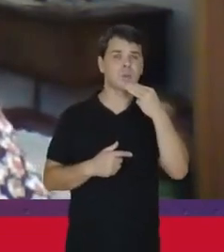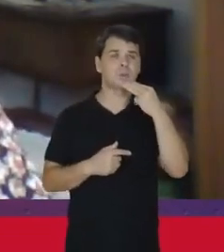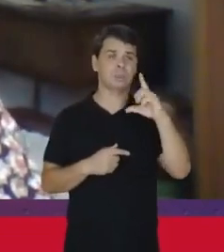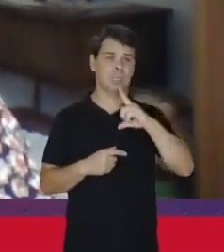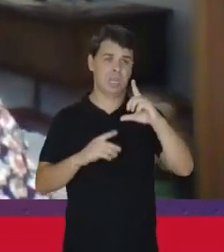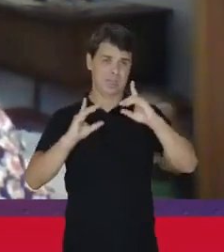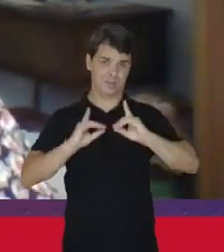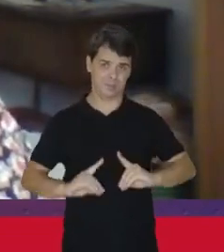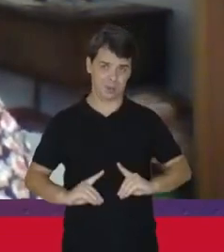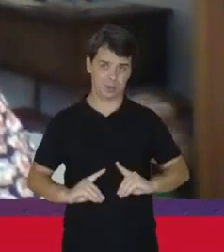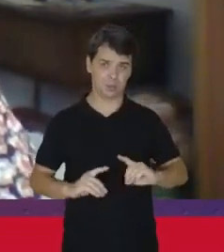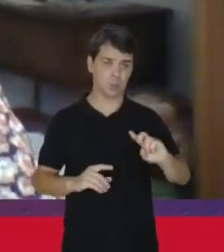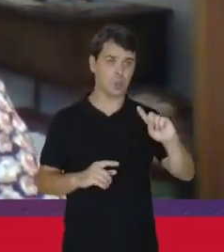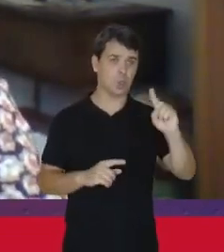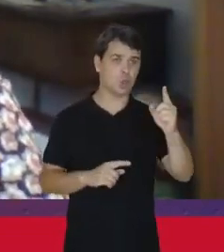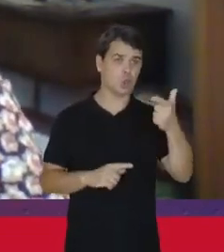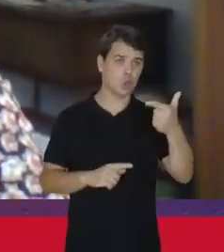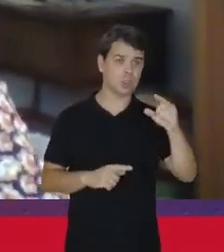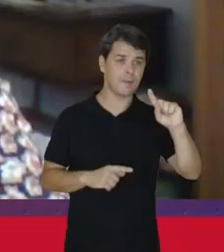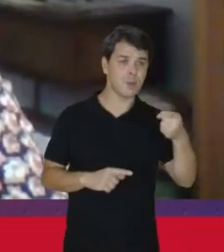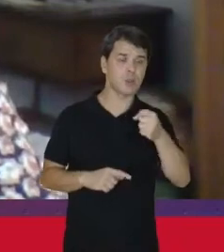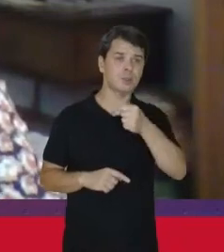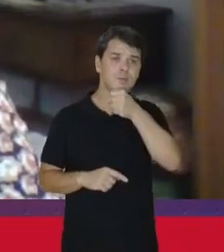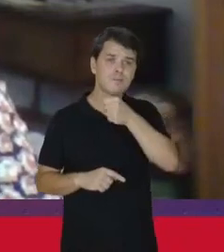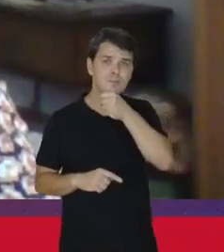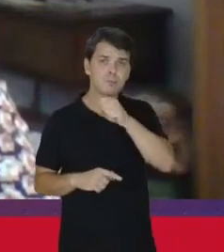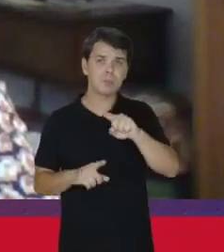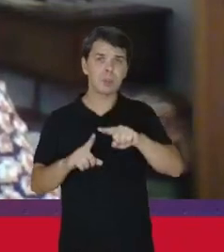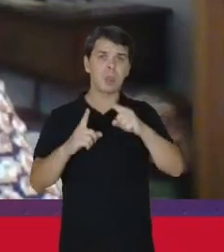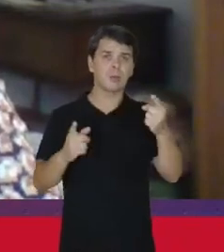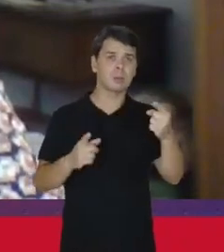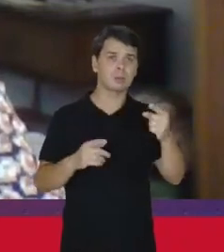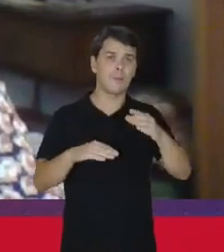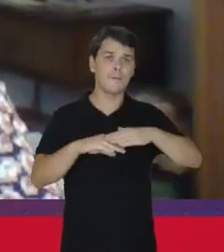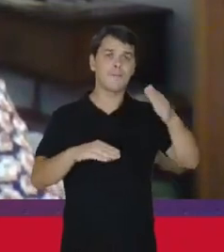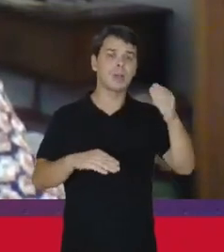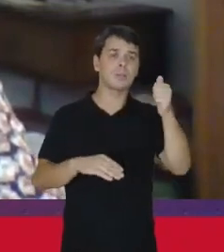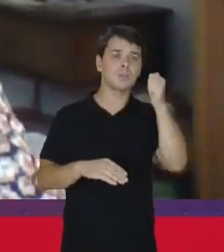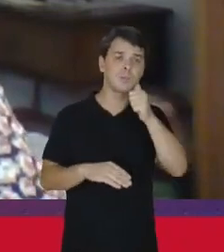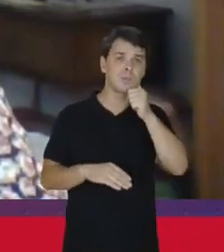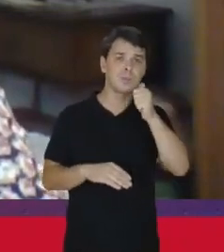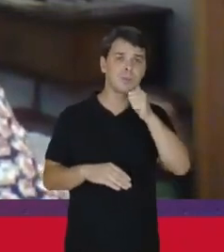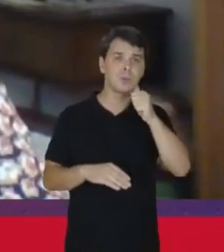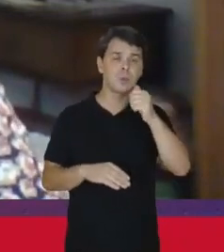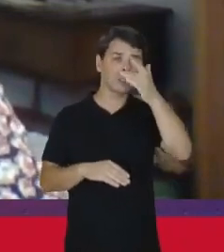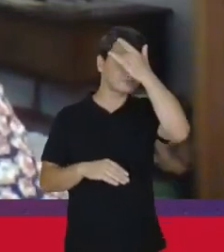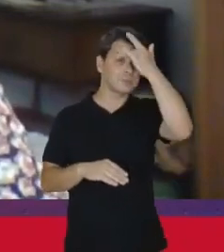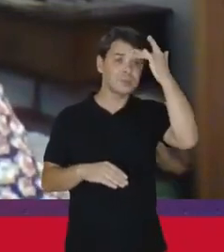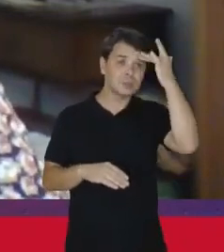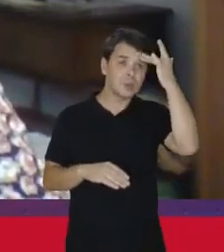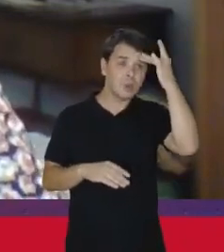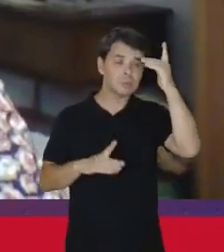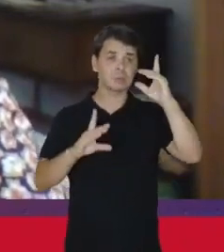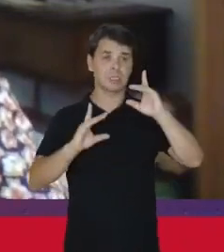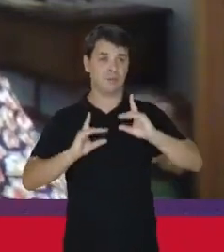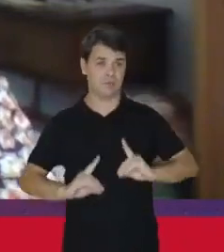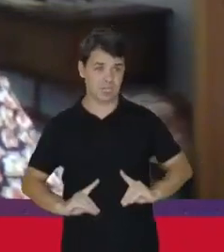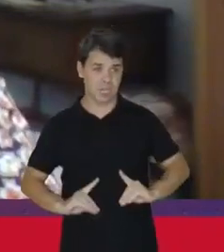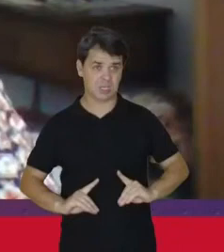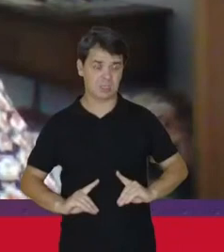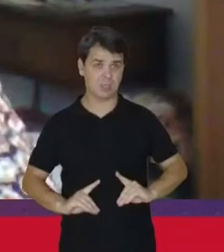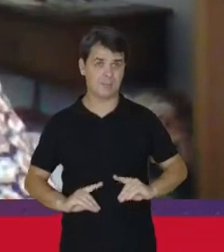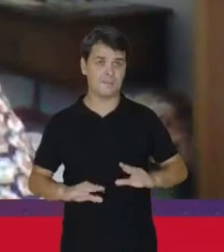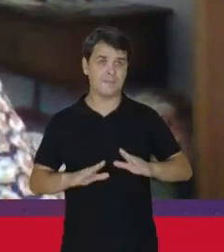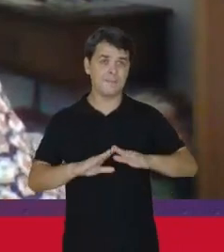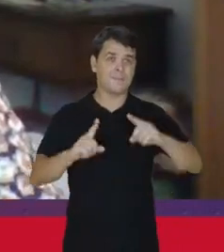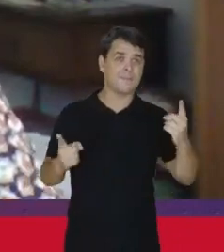com deficiência e 2 milhões de idosos. Entre os idosos, a maioria são mulheres, e entre as pessoas com deficiência,